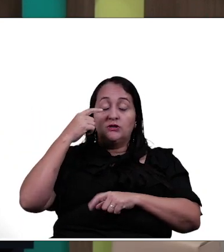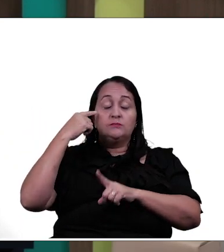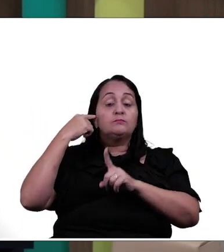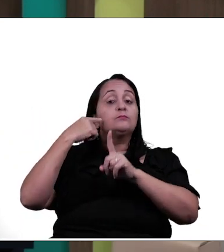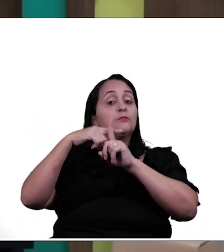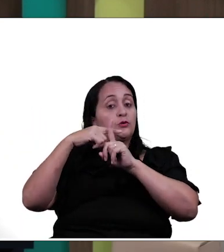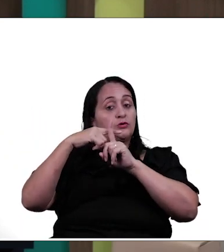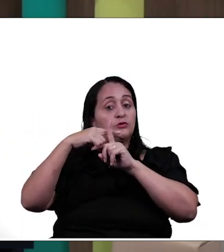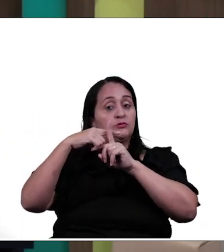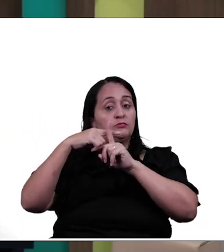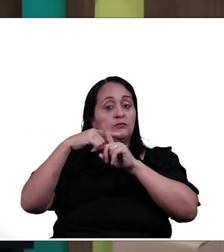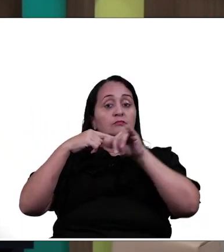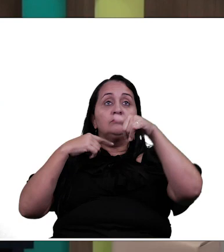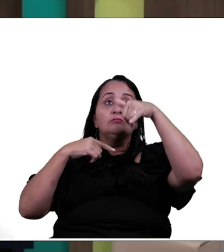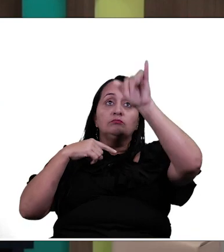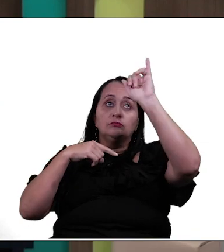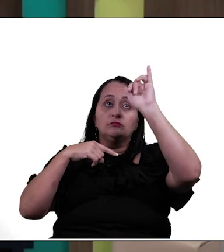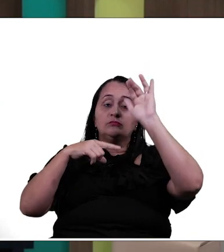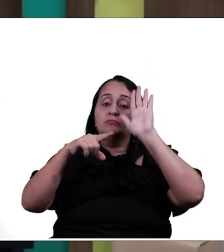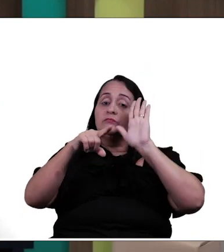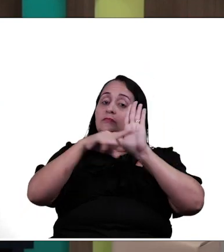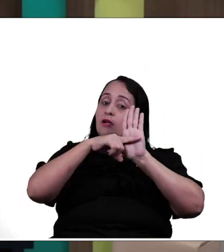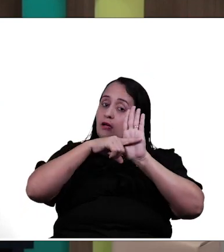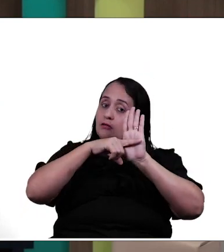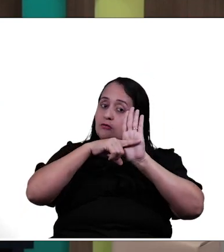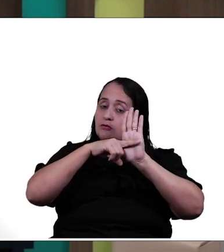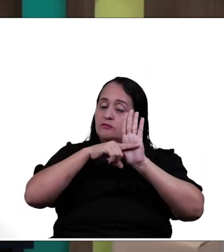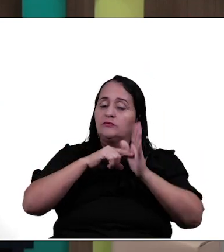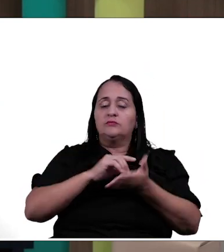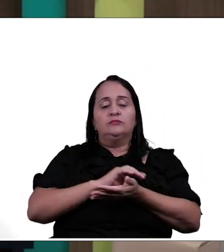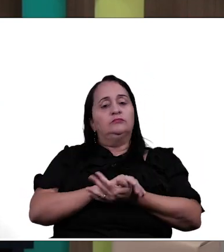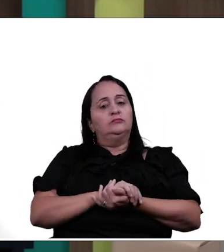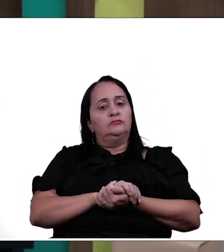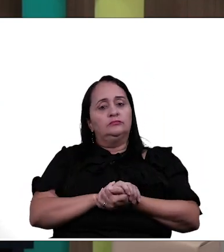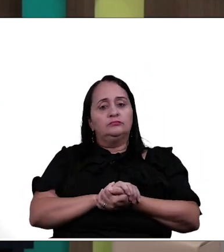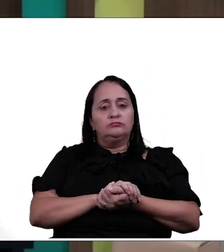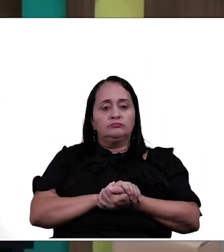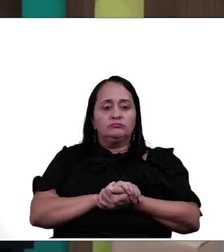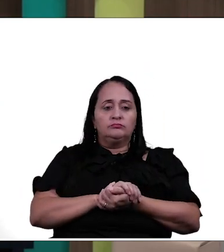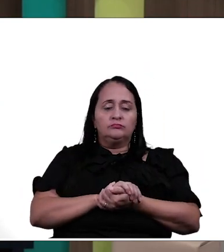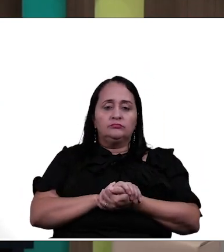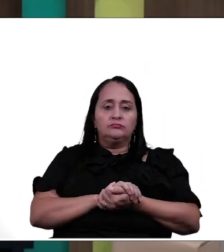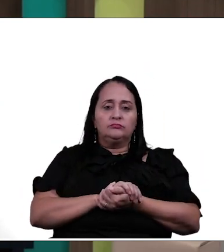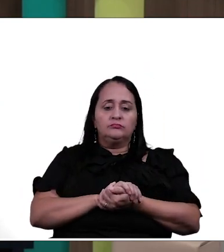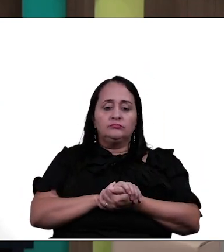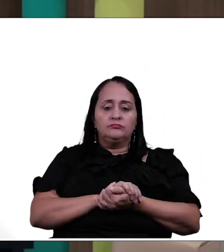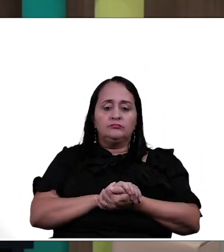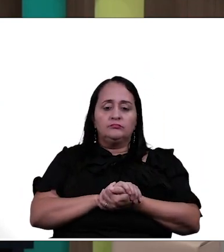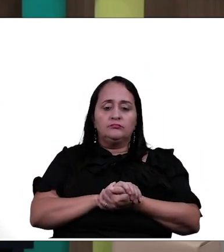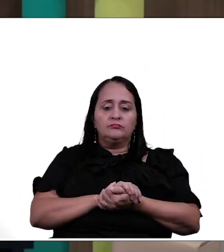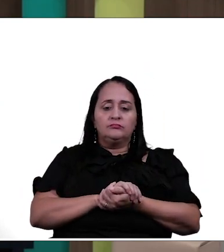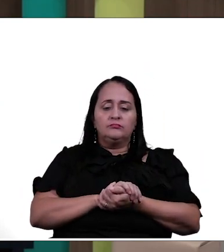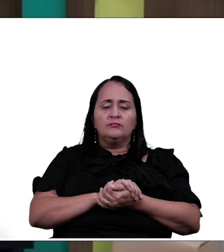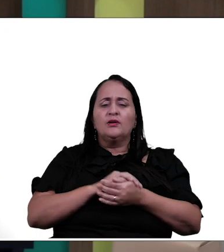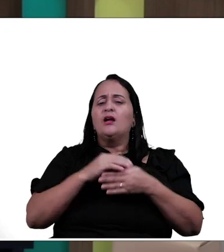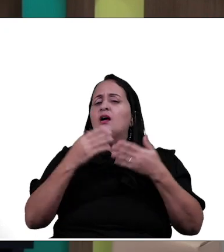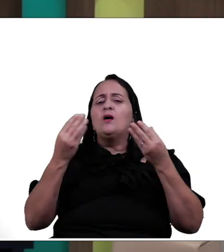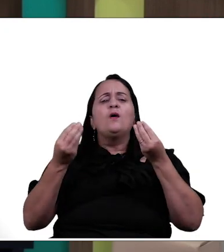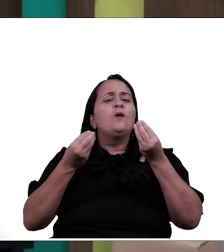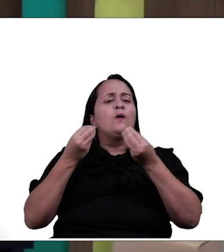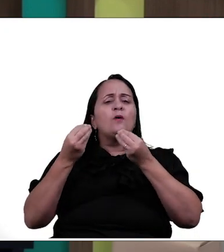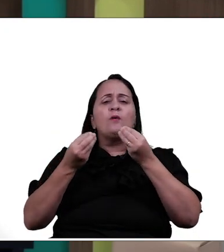identificar quais dentre esses números poderiam ser classificados como número